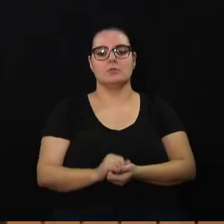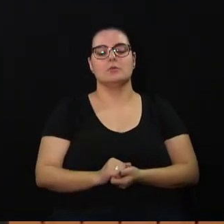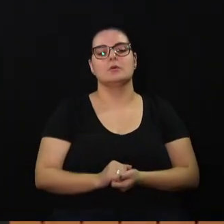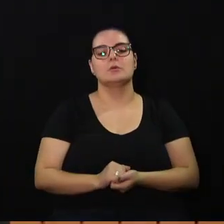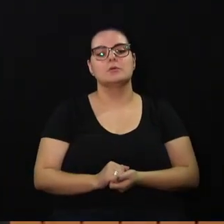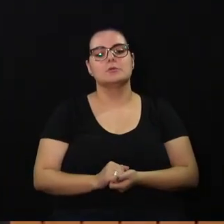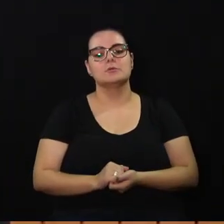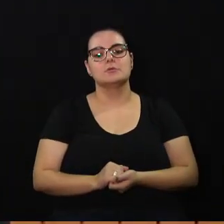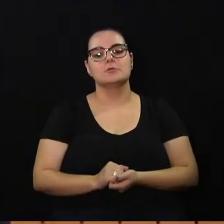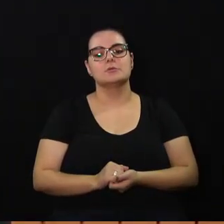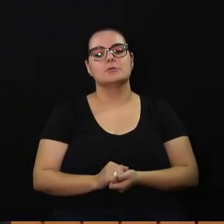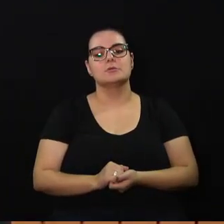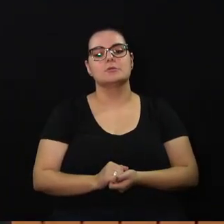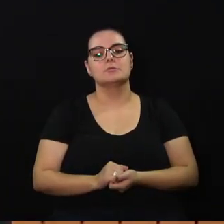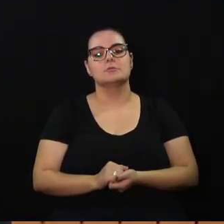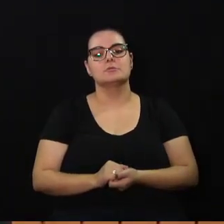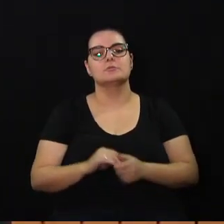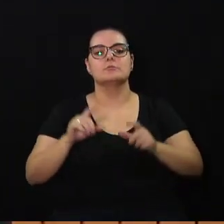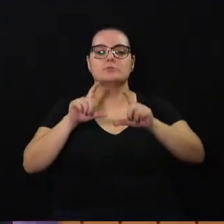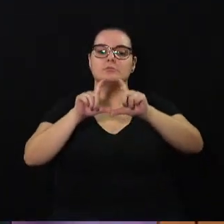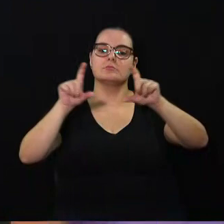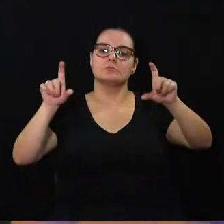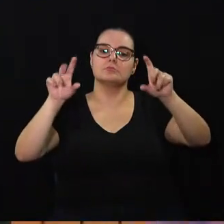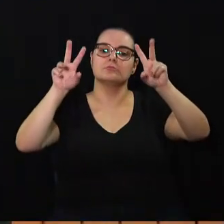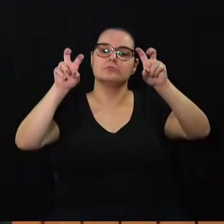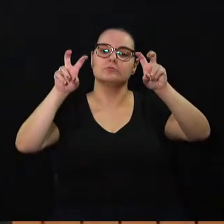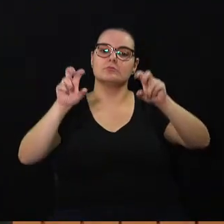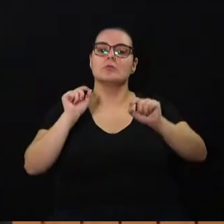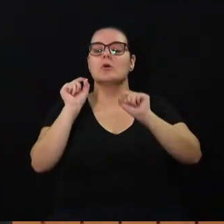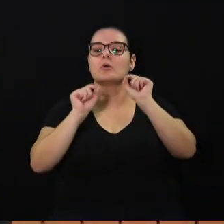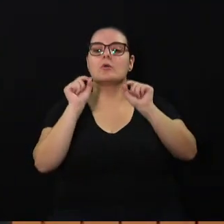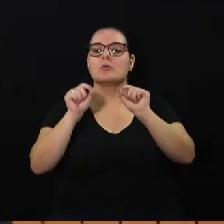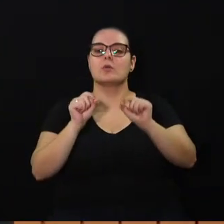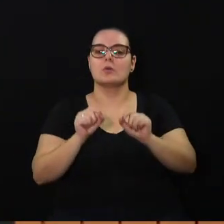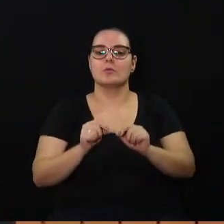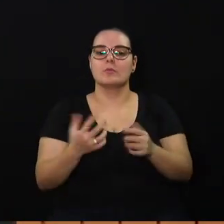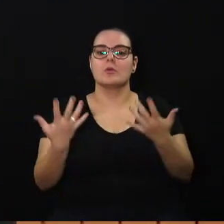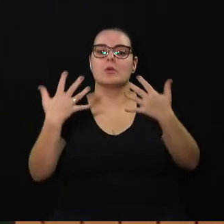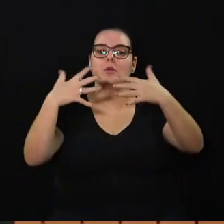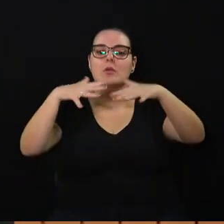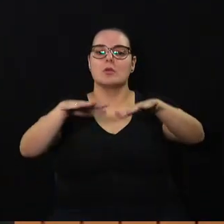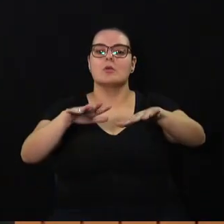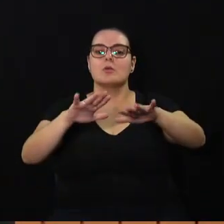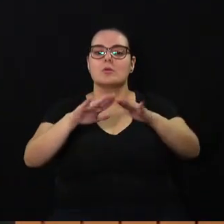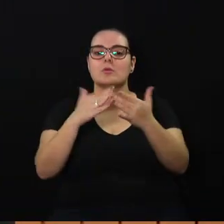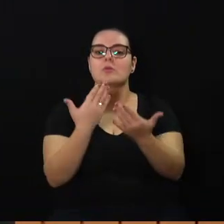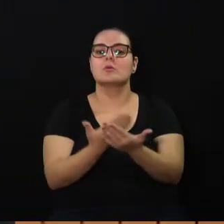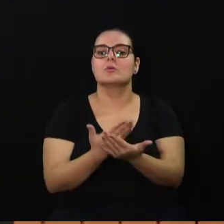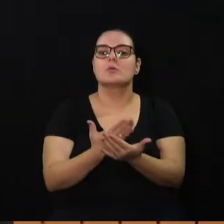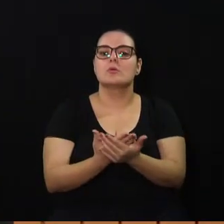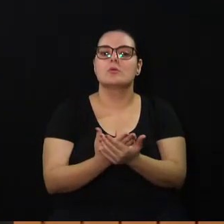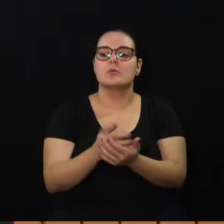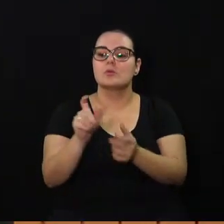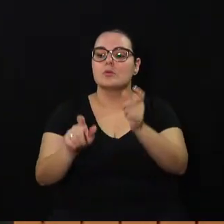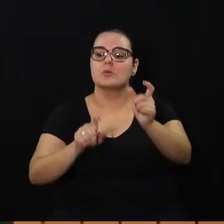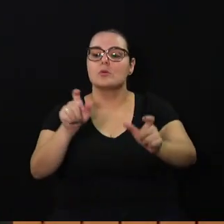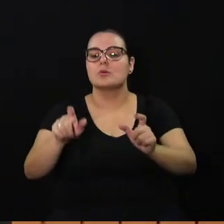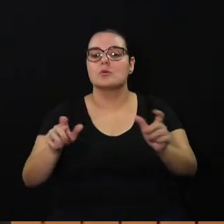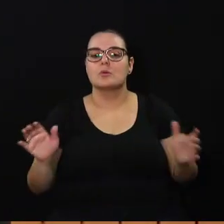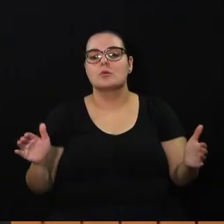o primeiro painel desta noite é terá como tema inclusão escolar do aluno com transtorno do espectro